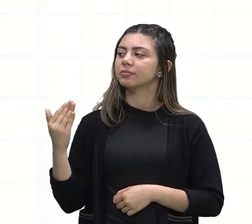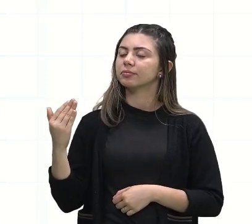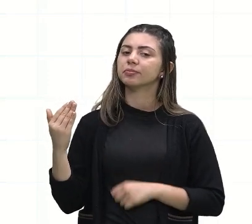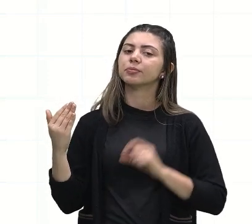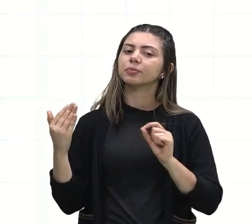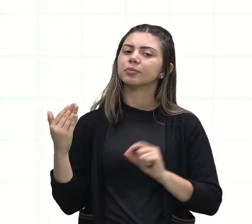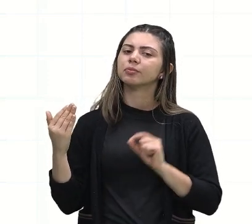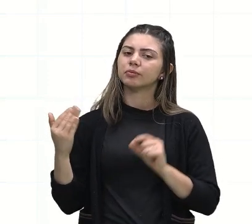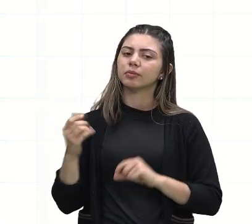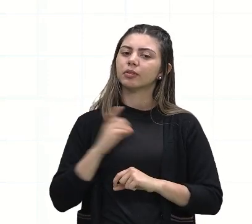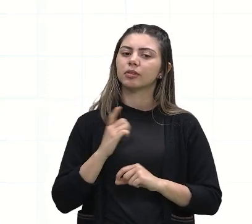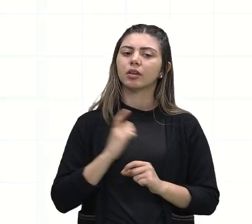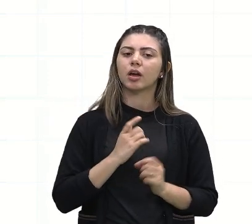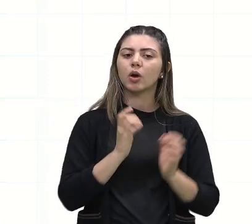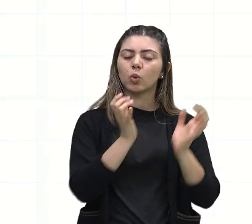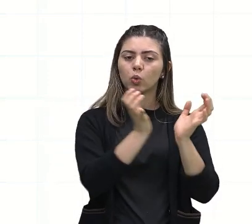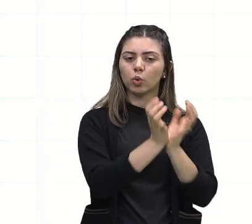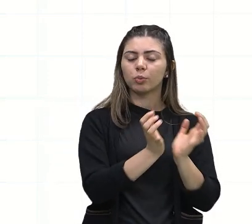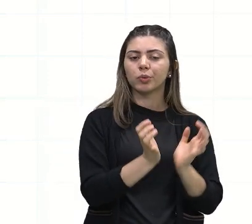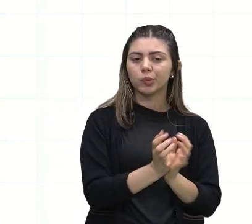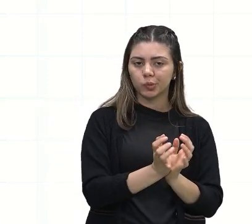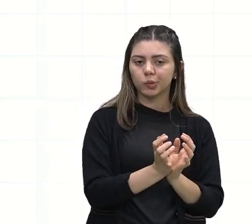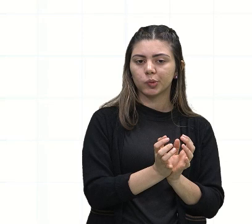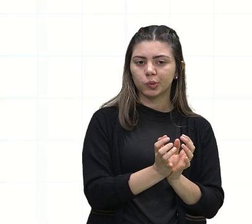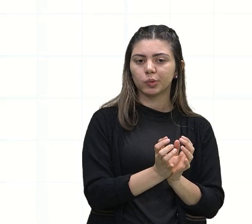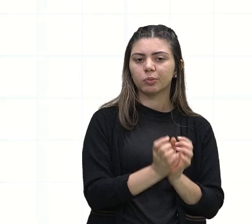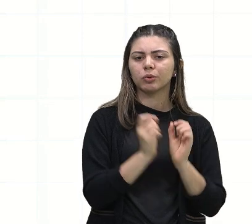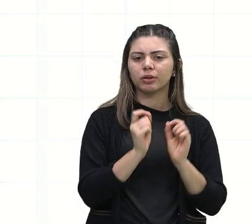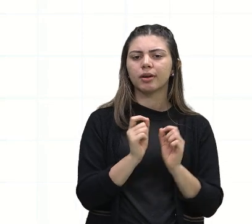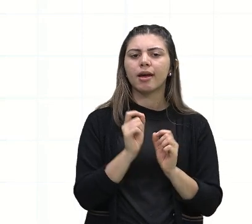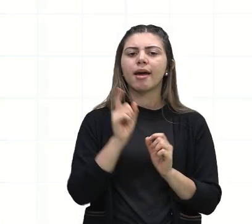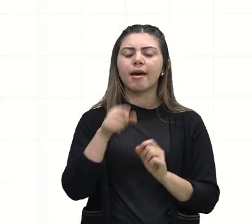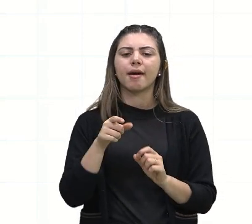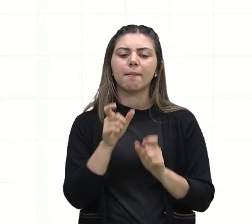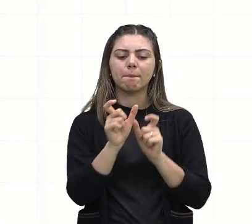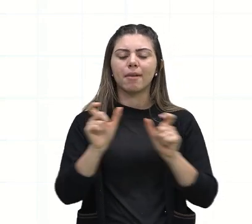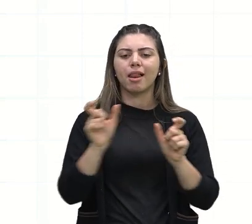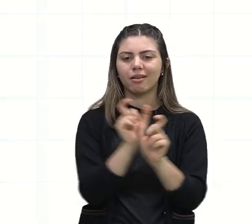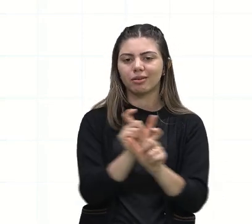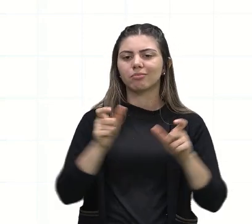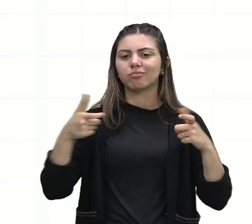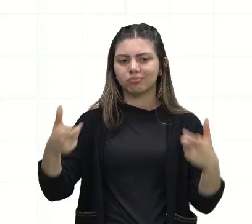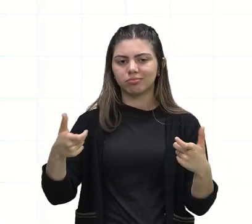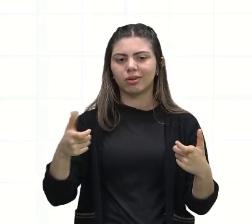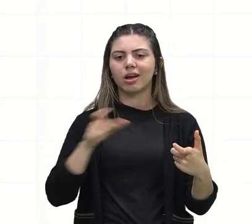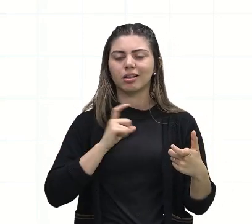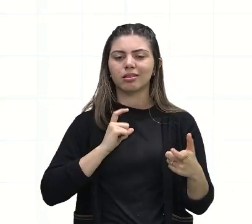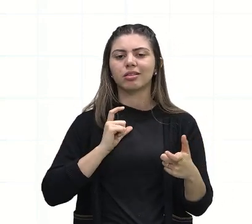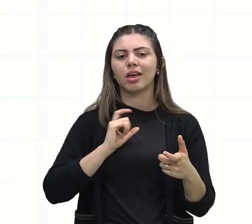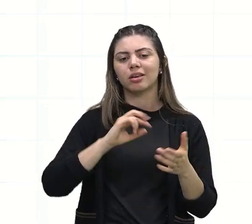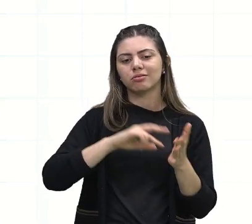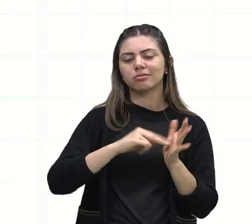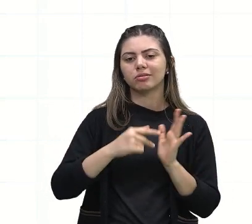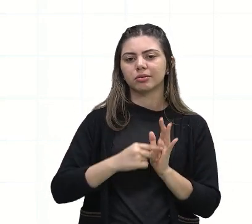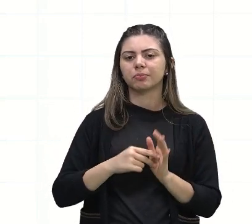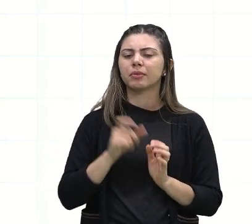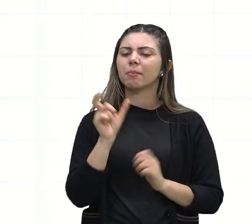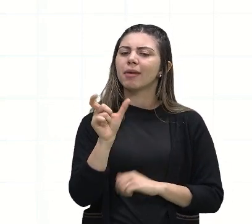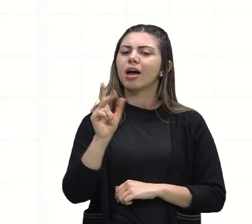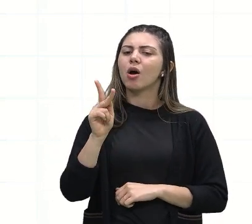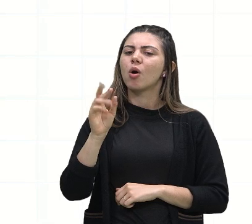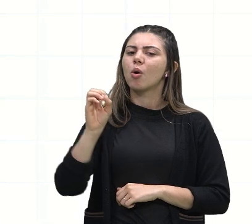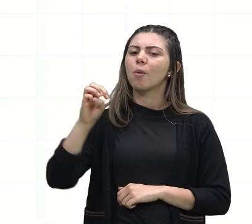a distinção entre as palavras homônimas, né, e que define o seu significado. O que é uma palavra